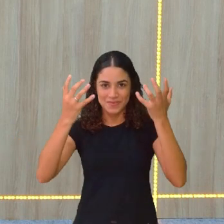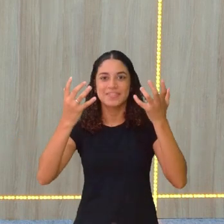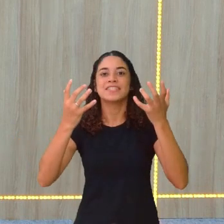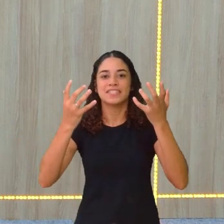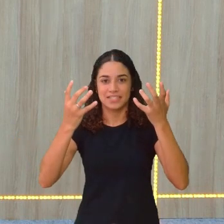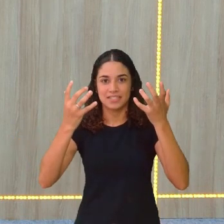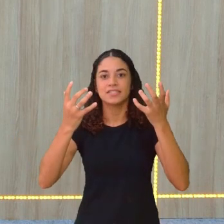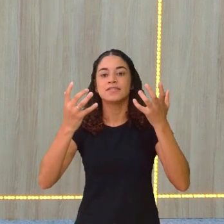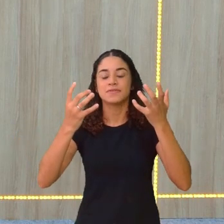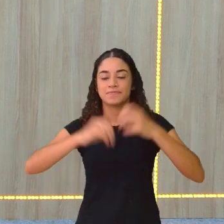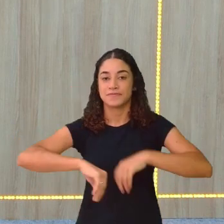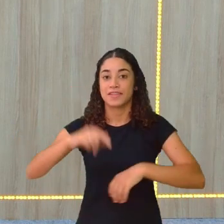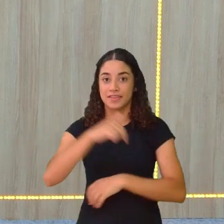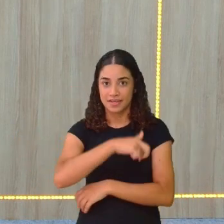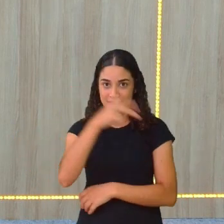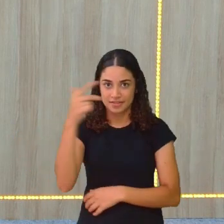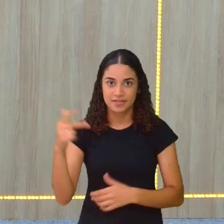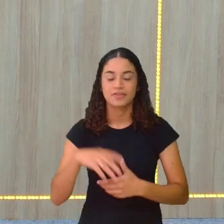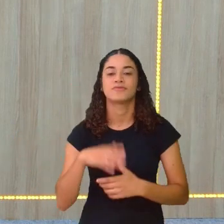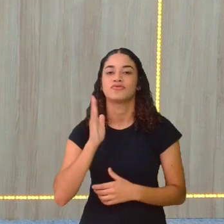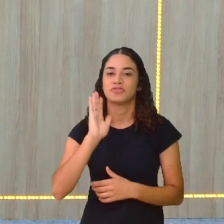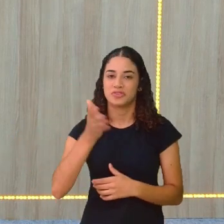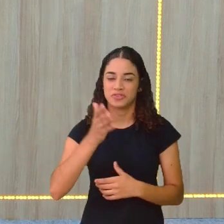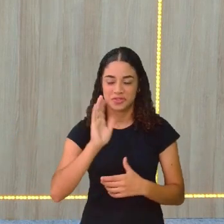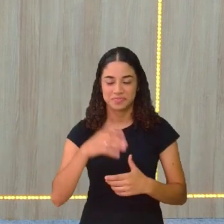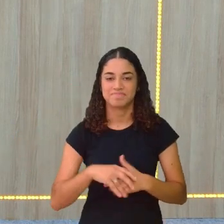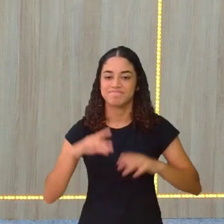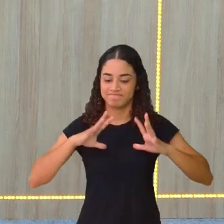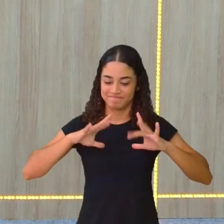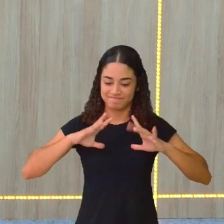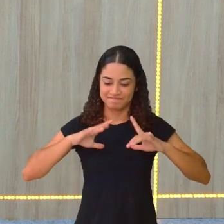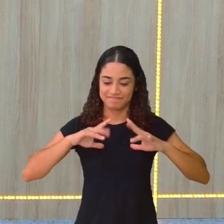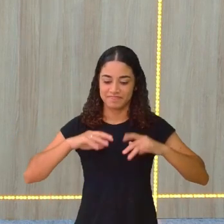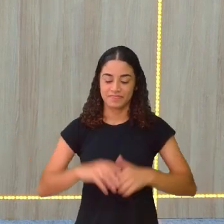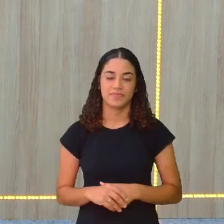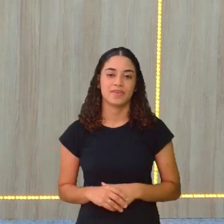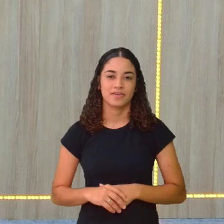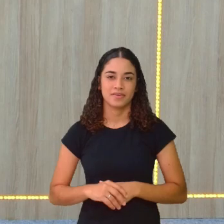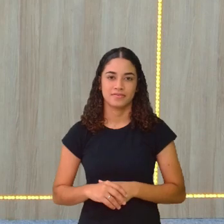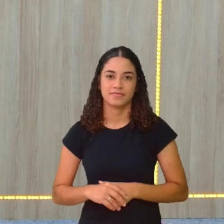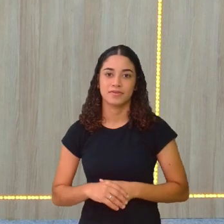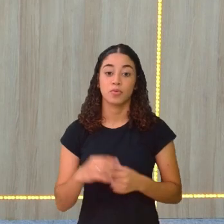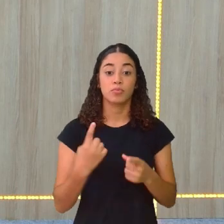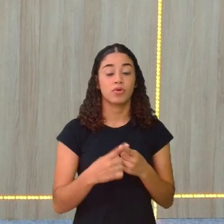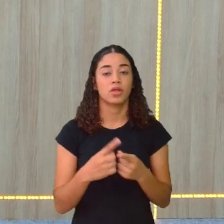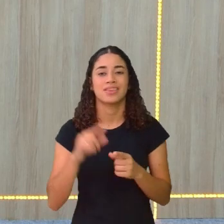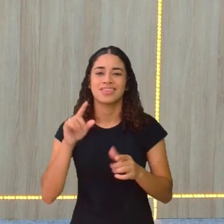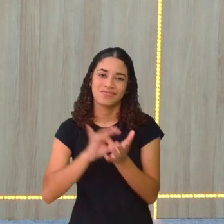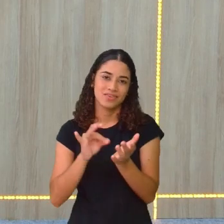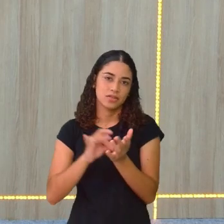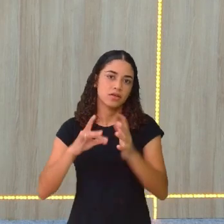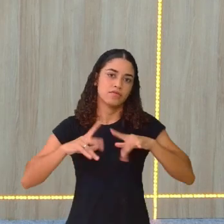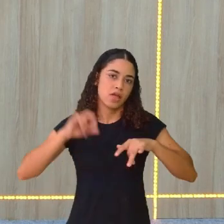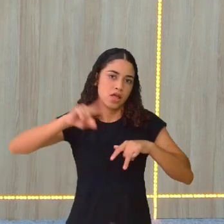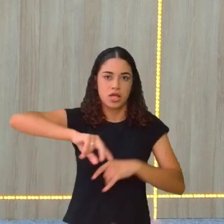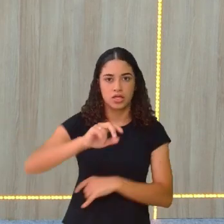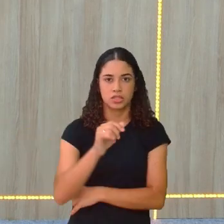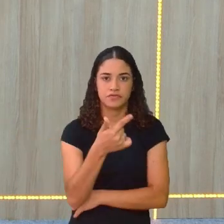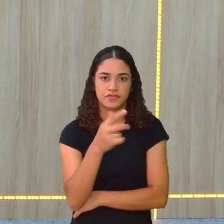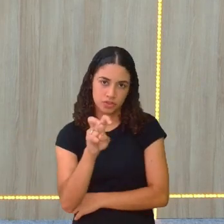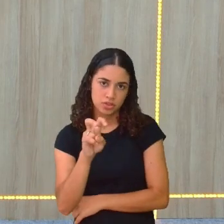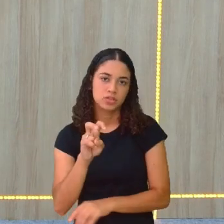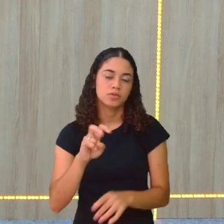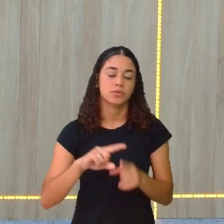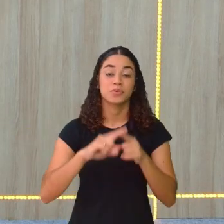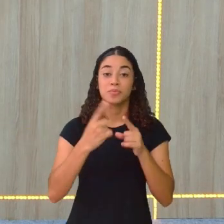ceia natalina, a véspera, né, do feriado de Natal, que o feriado só ocorre no dia 25, mas